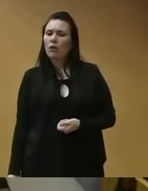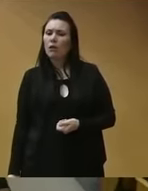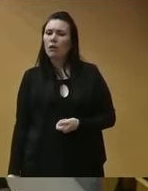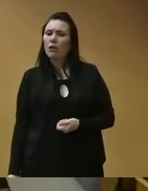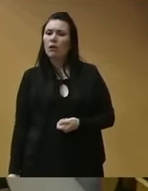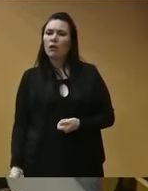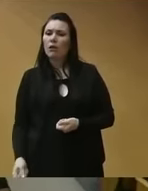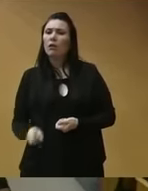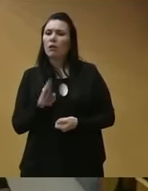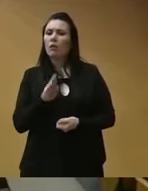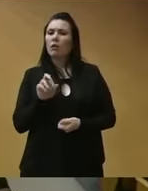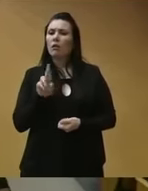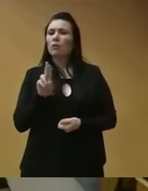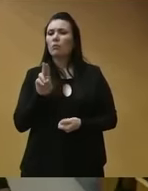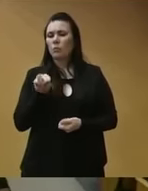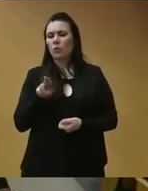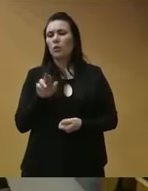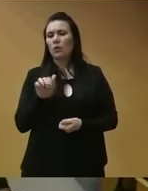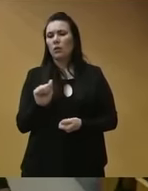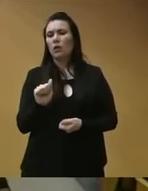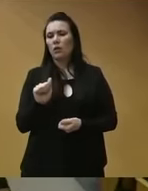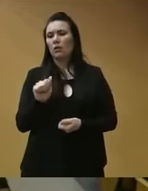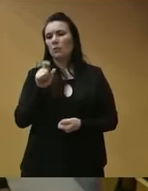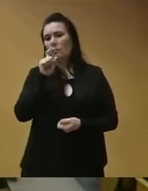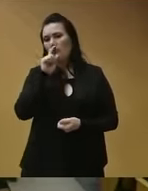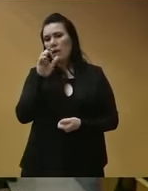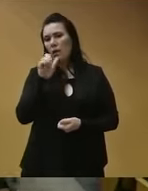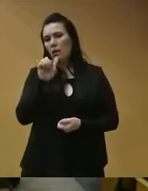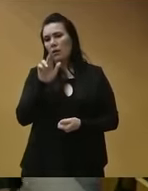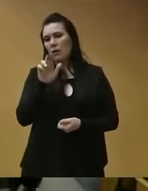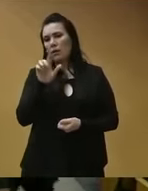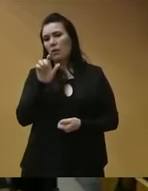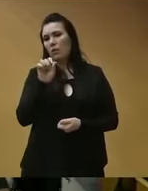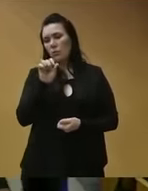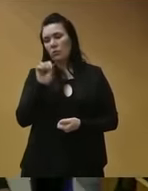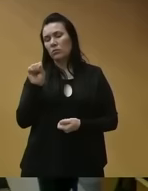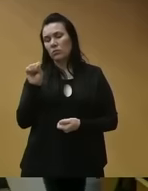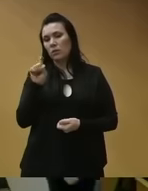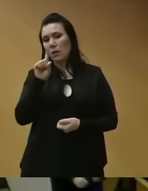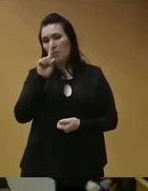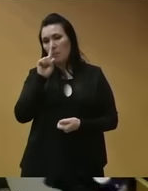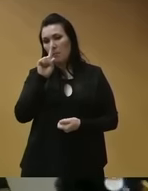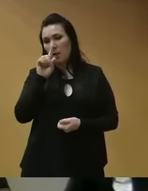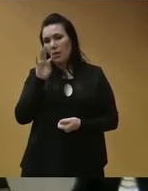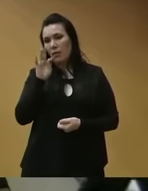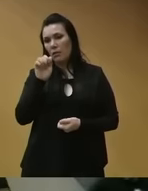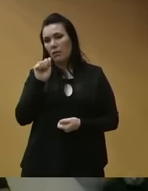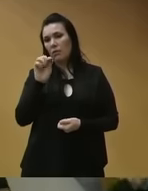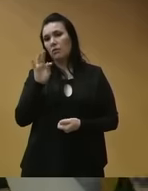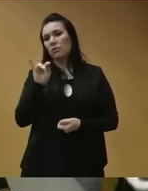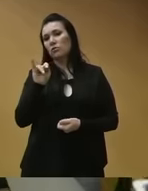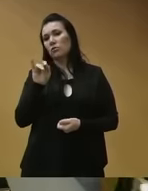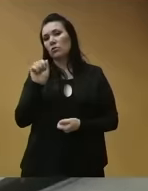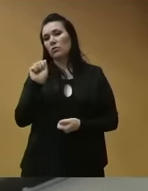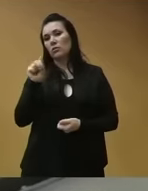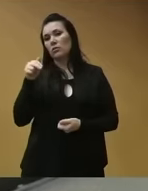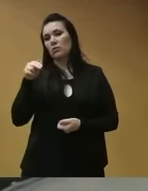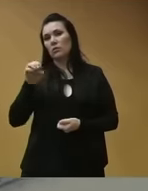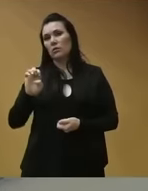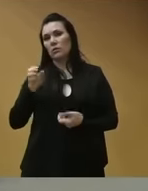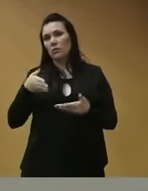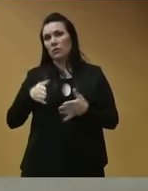Bruna Vinholes Lopes, filha de Carlos Alberto Lopes e Tatiane Alau Vinholes, natural de Pelotas.